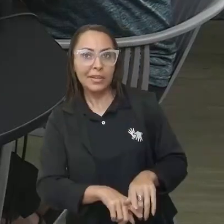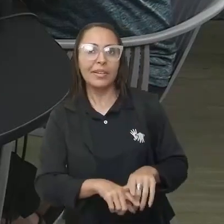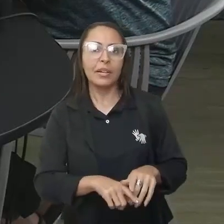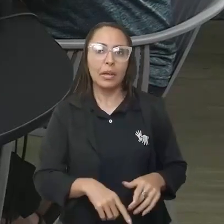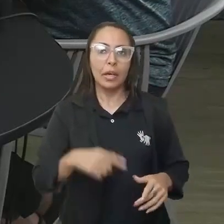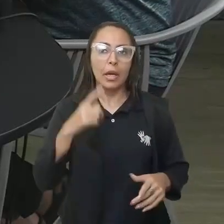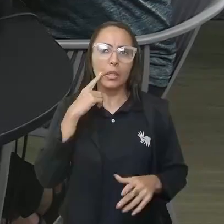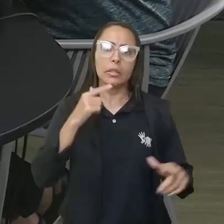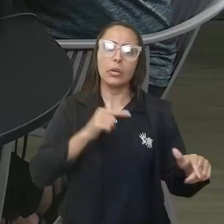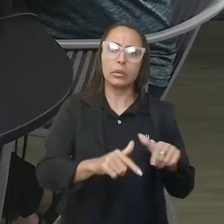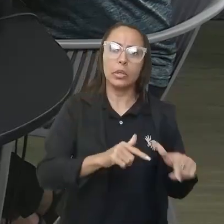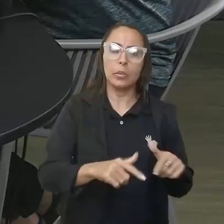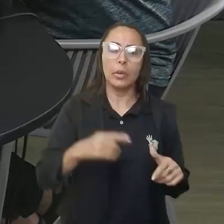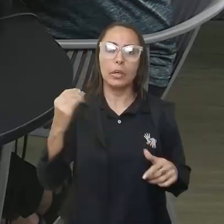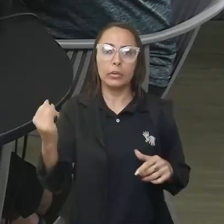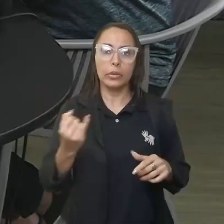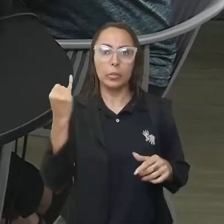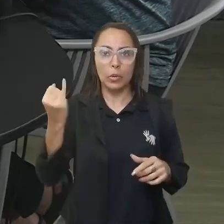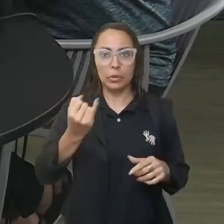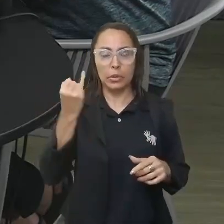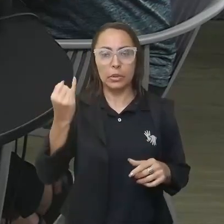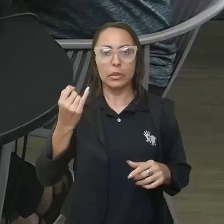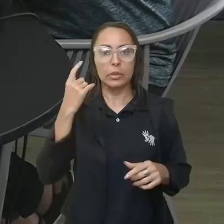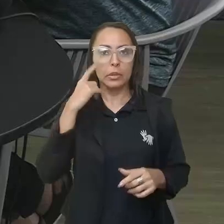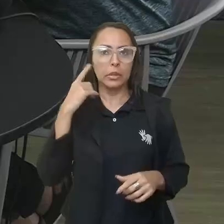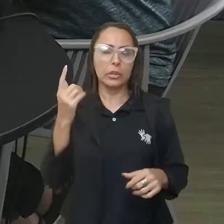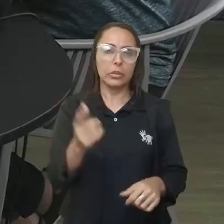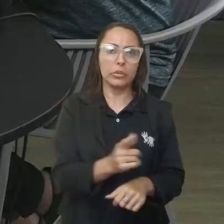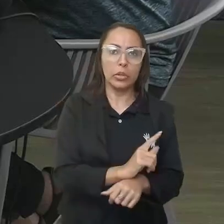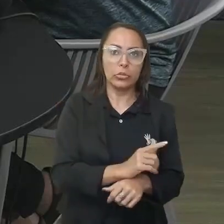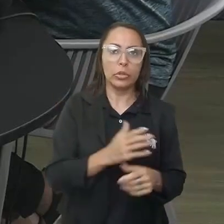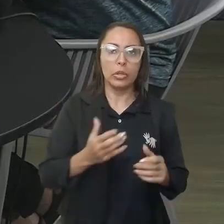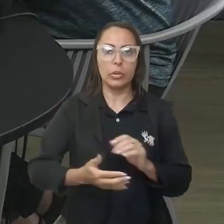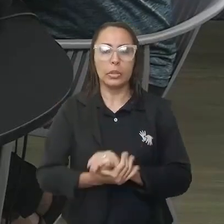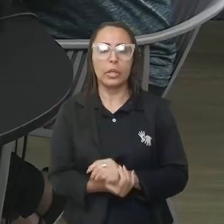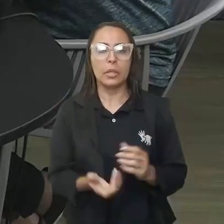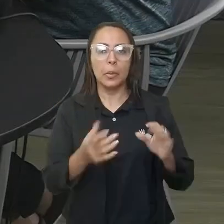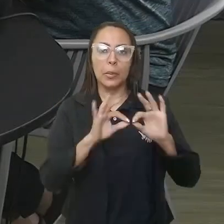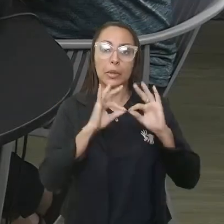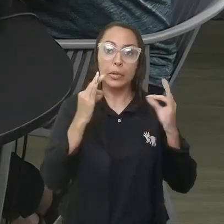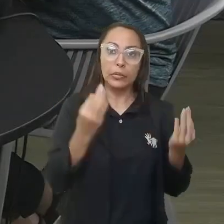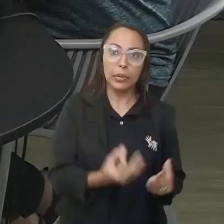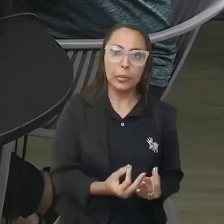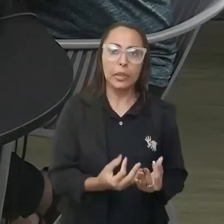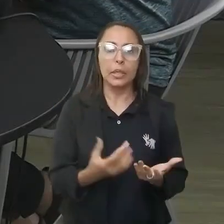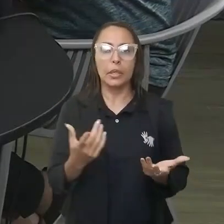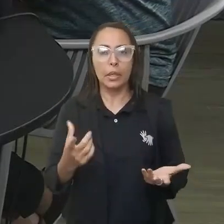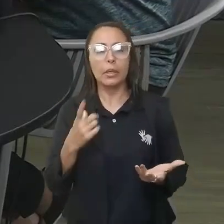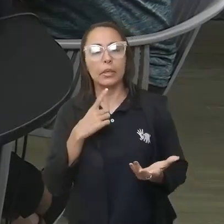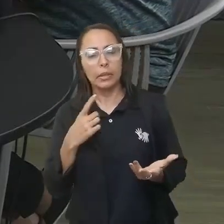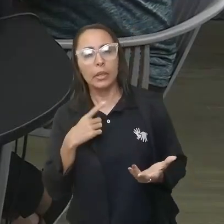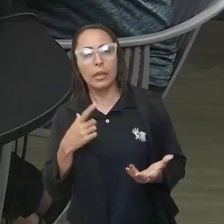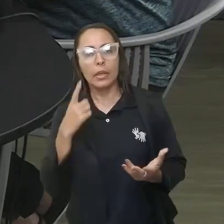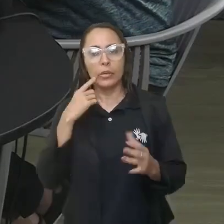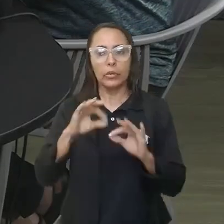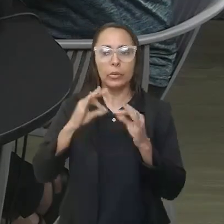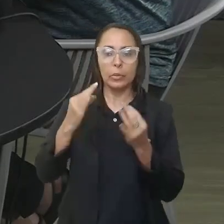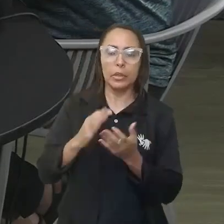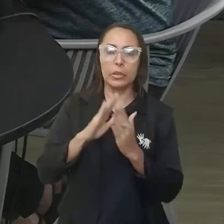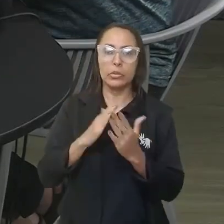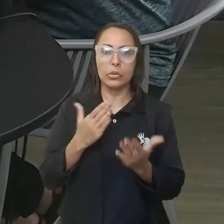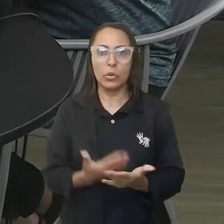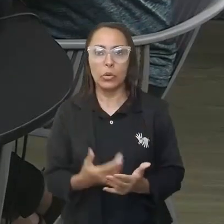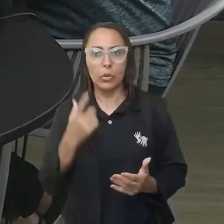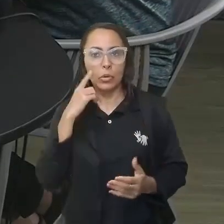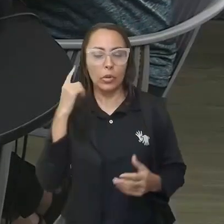isso é um trabalho importante de gestão escolar, de trazer para perto a família, né, nesses momentos que tem família escola e tudo mais.